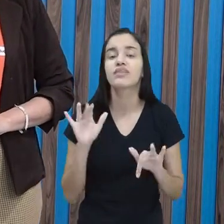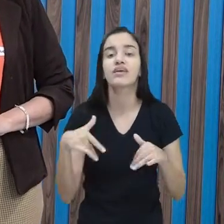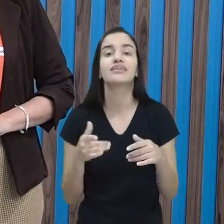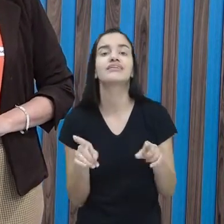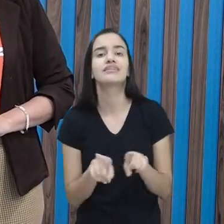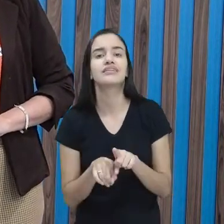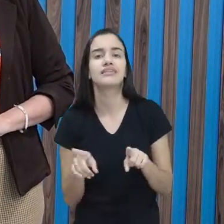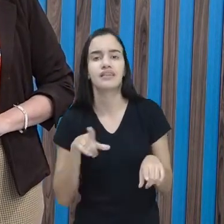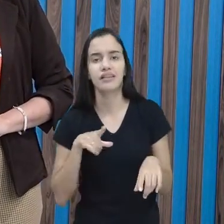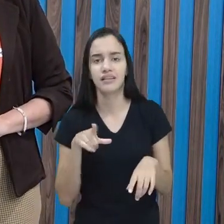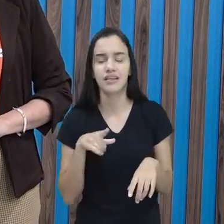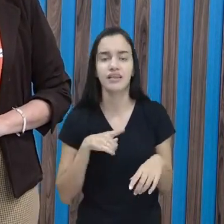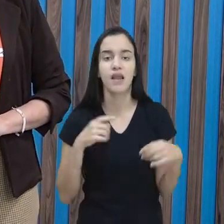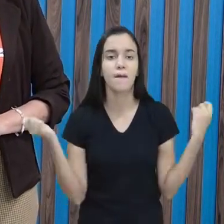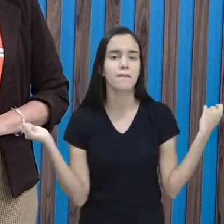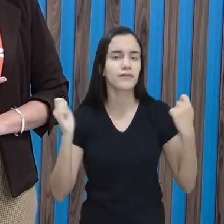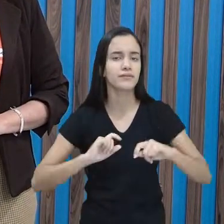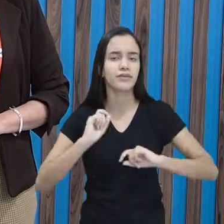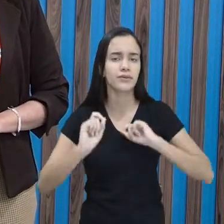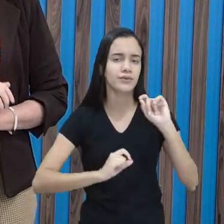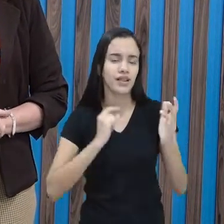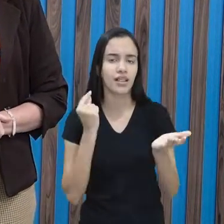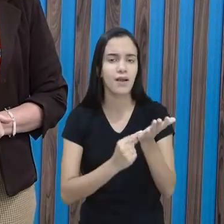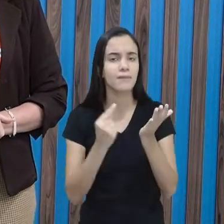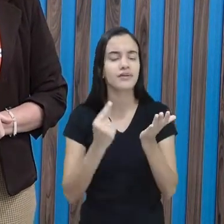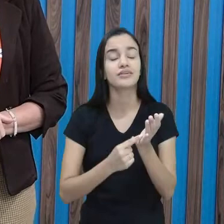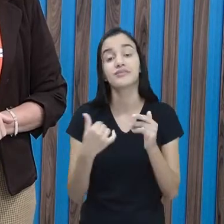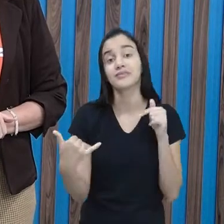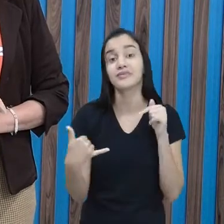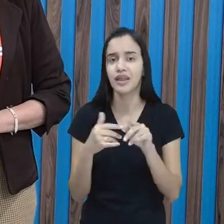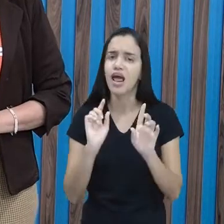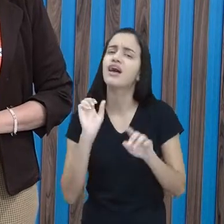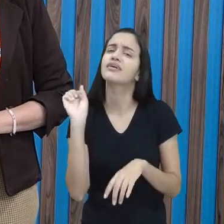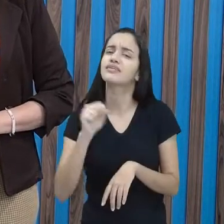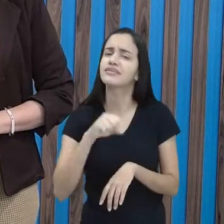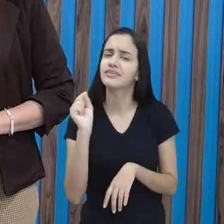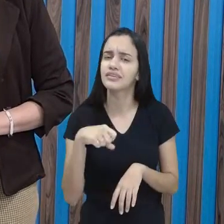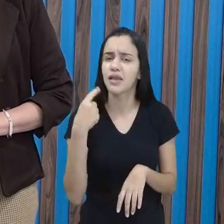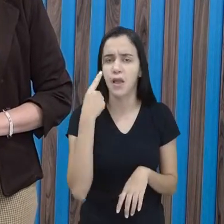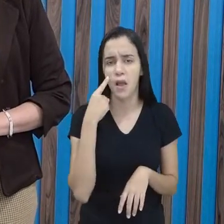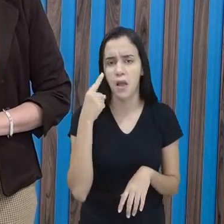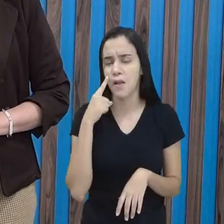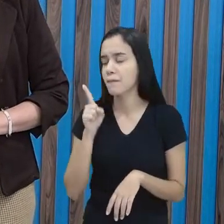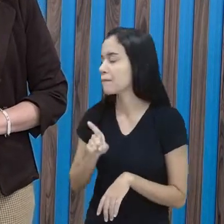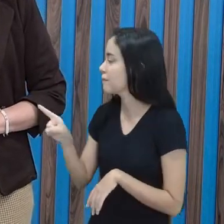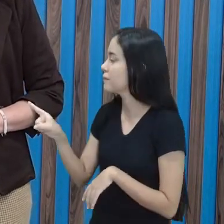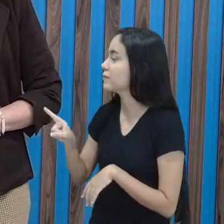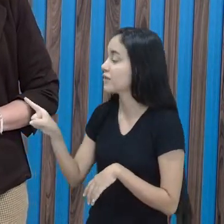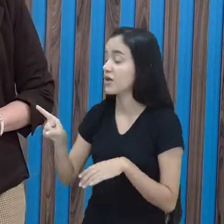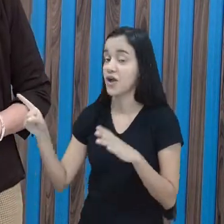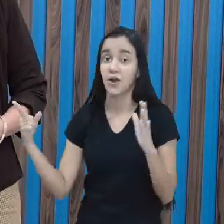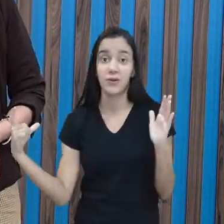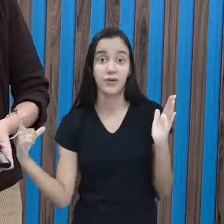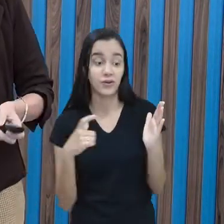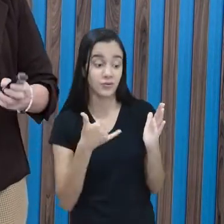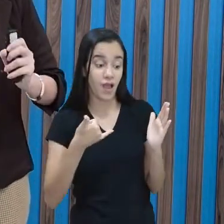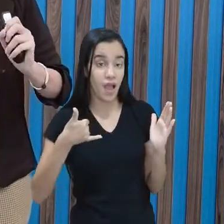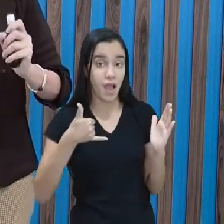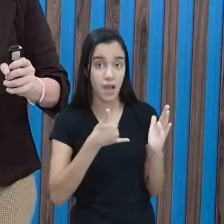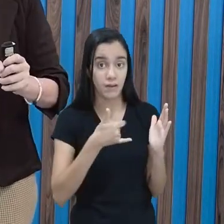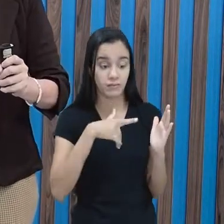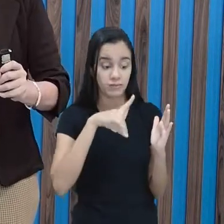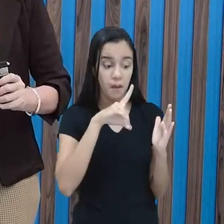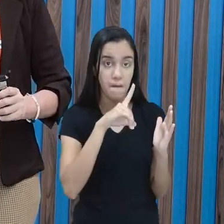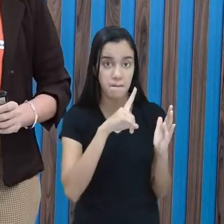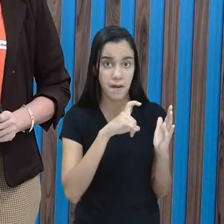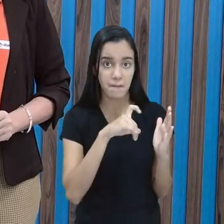a possibilidade do aplicativo no celular, isso mesmo, mira seu celular para esse QR Code aqui, ó, tá?